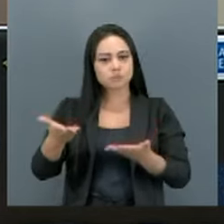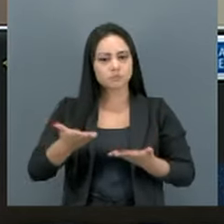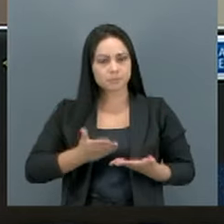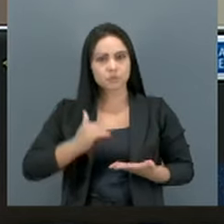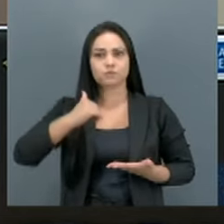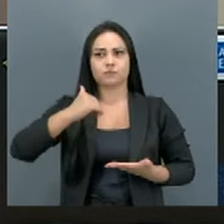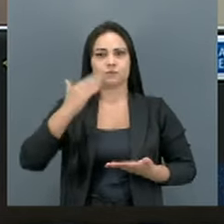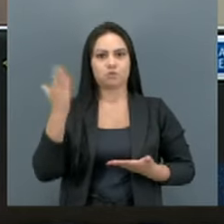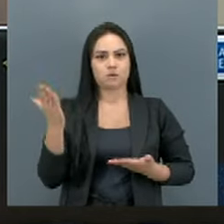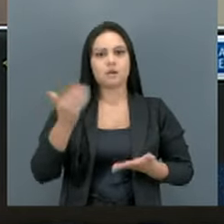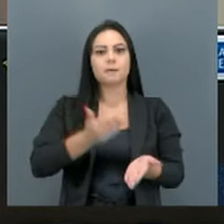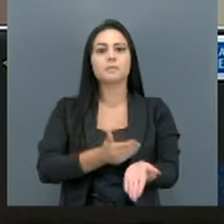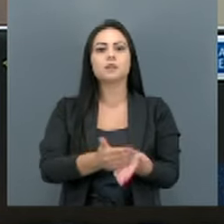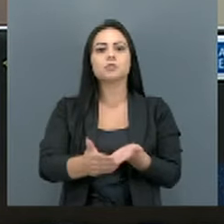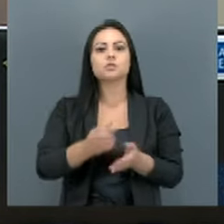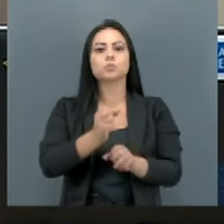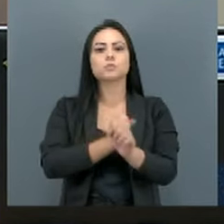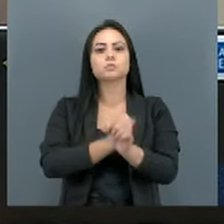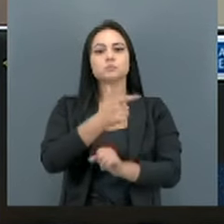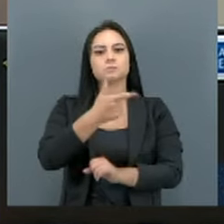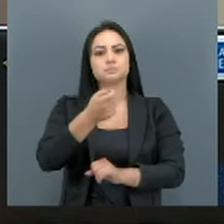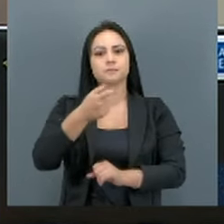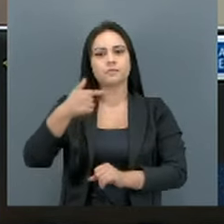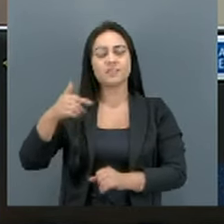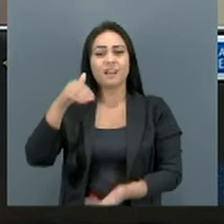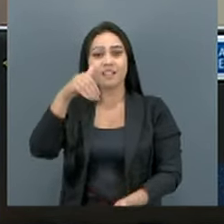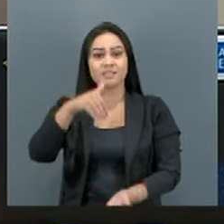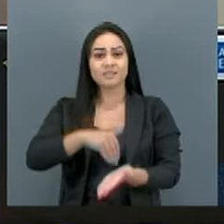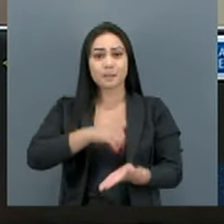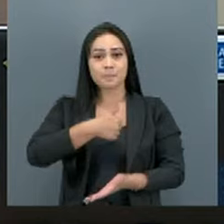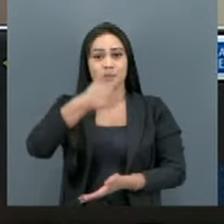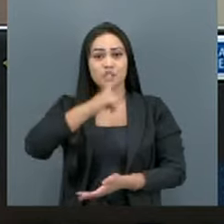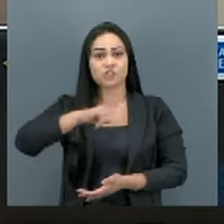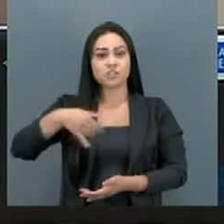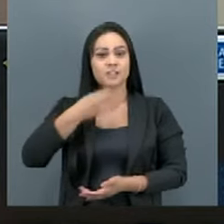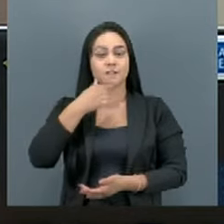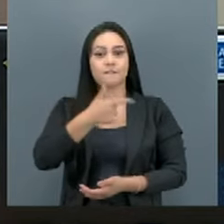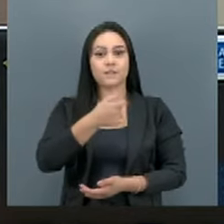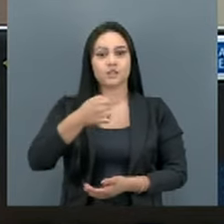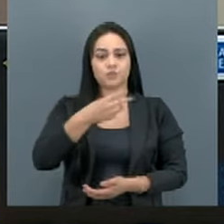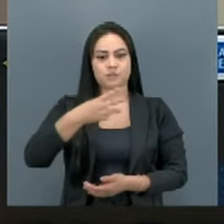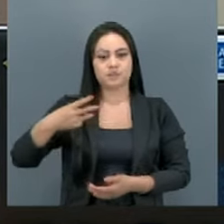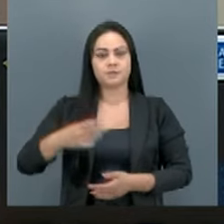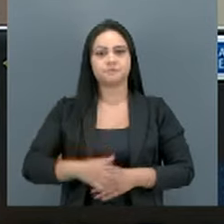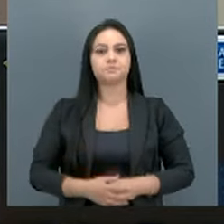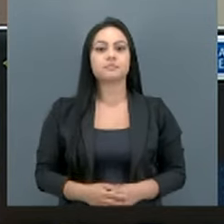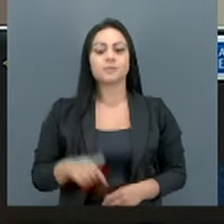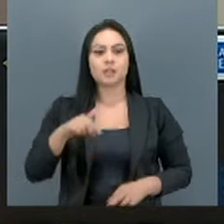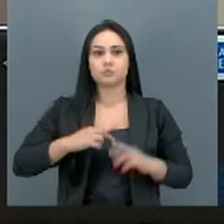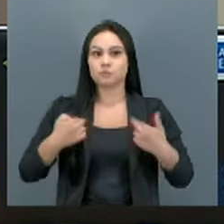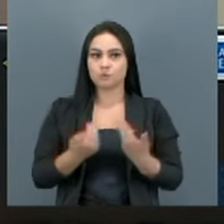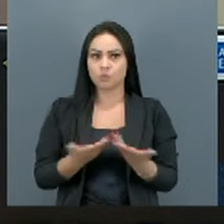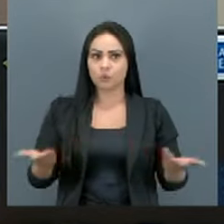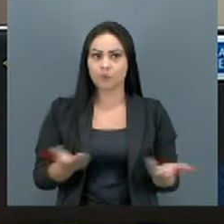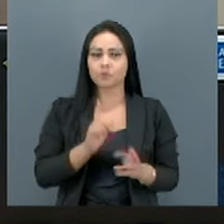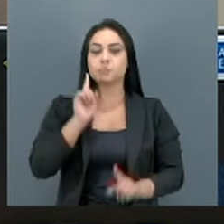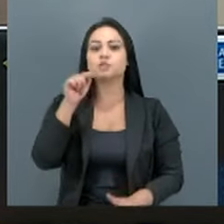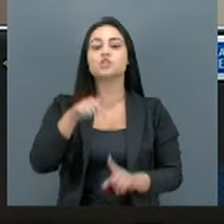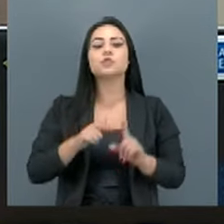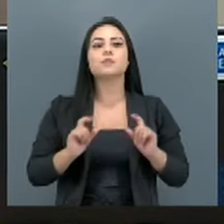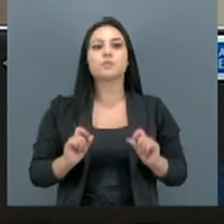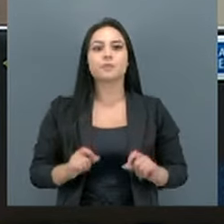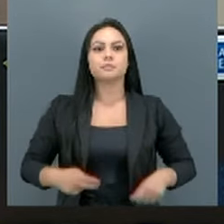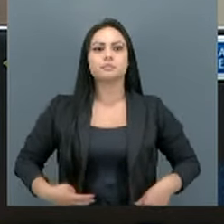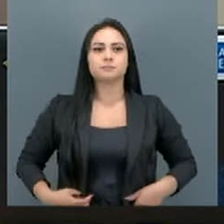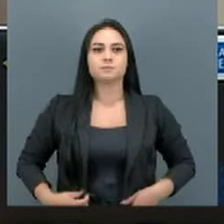exterior, a partir do ano 2002 até a data de 1º de janeiro de 2023. A presente reunião tem por